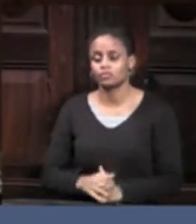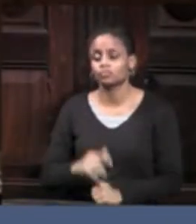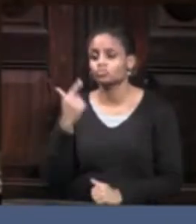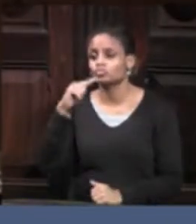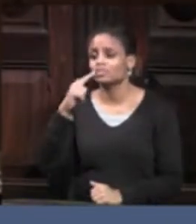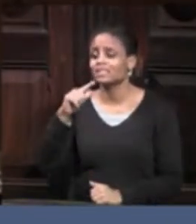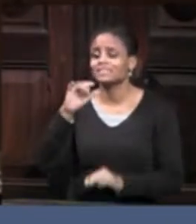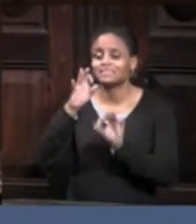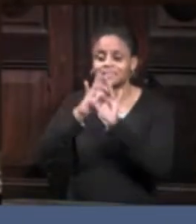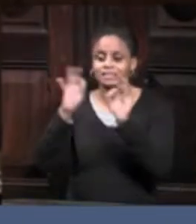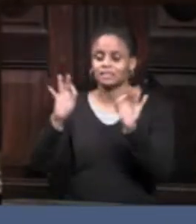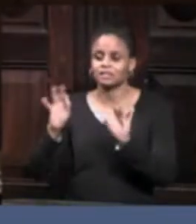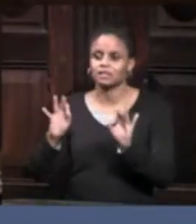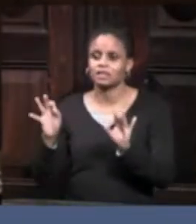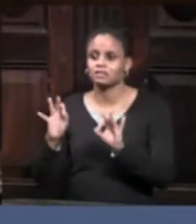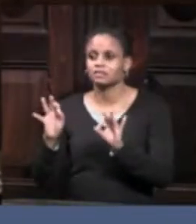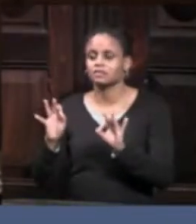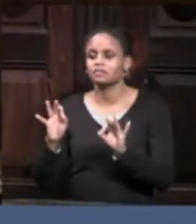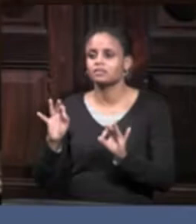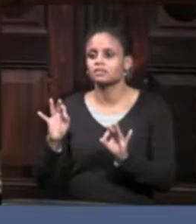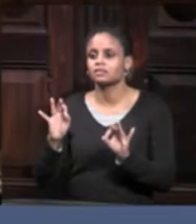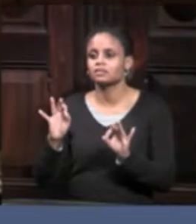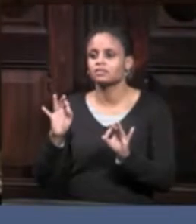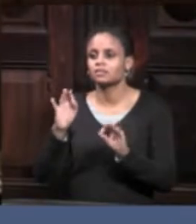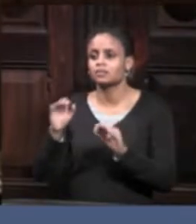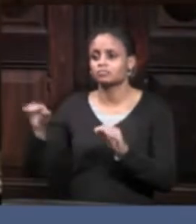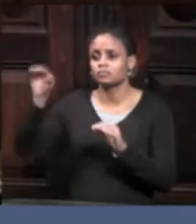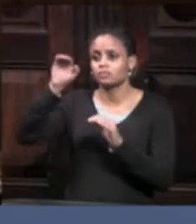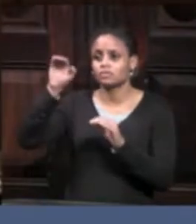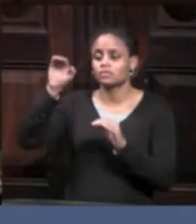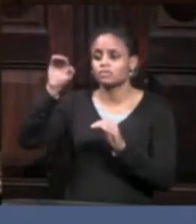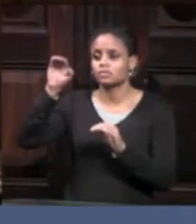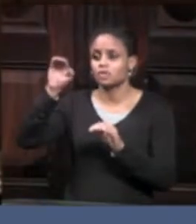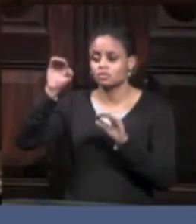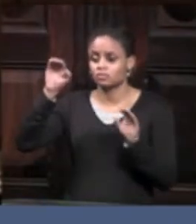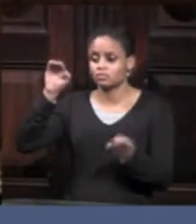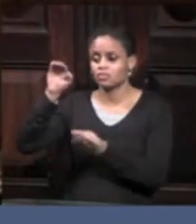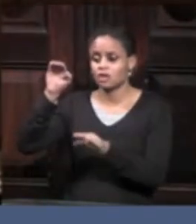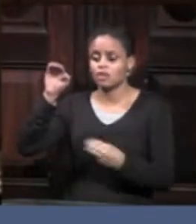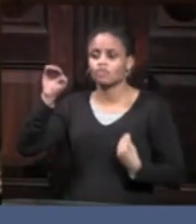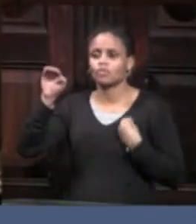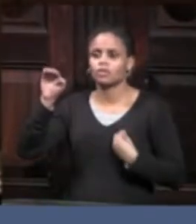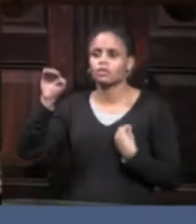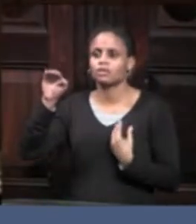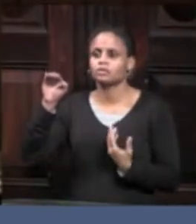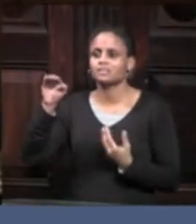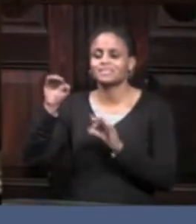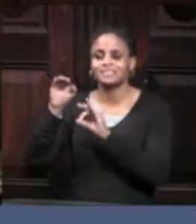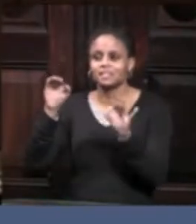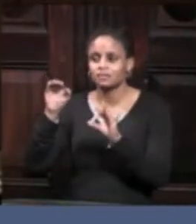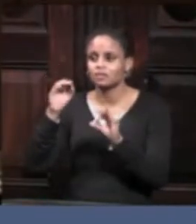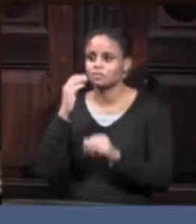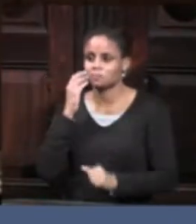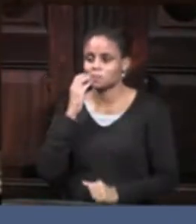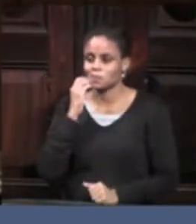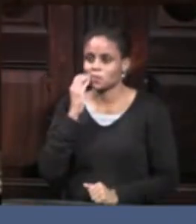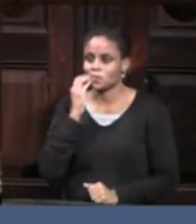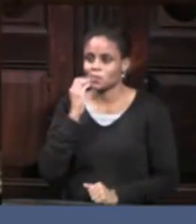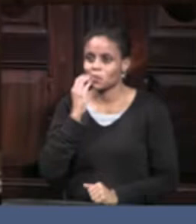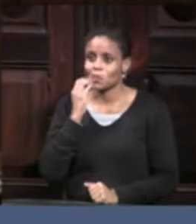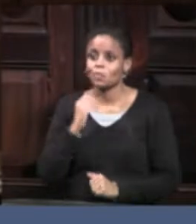Nenhum. Não pode uma pátria defender a liberdade se não defender a vida. Não pode uma